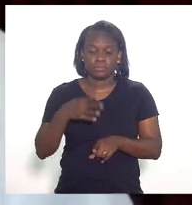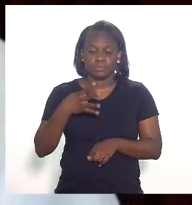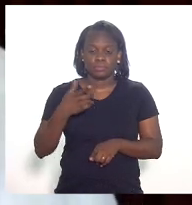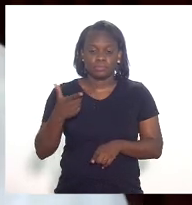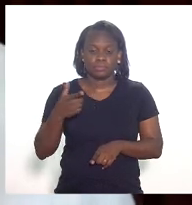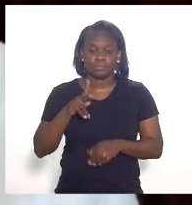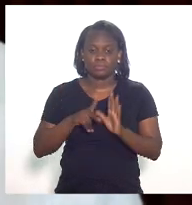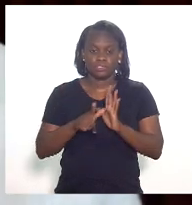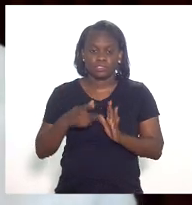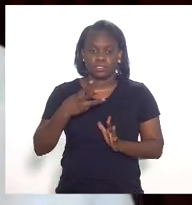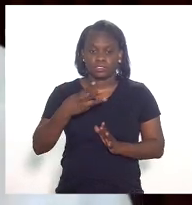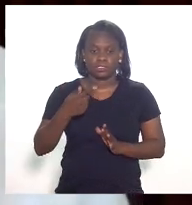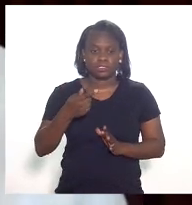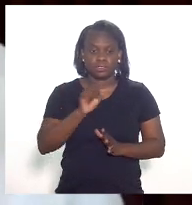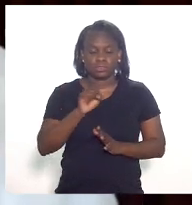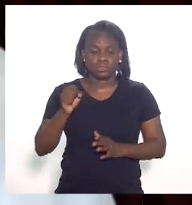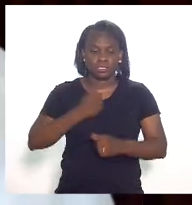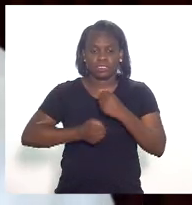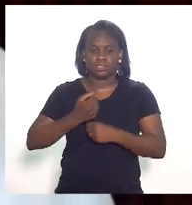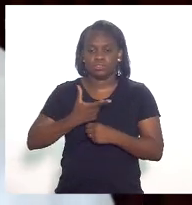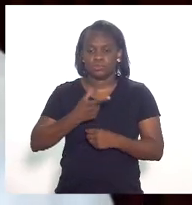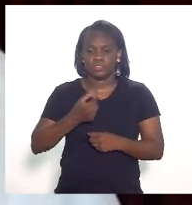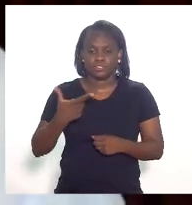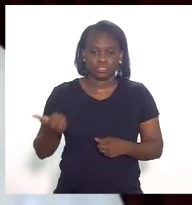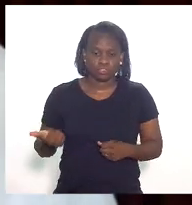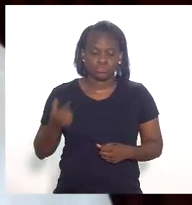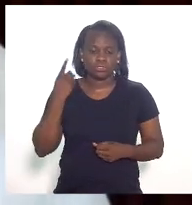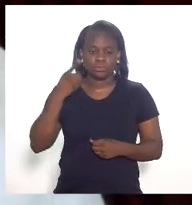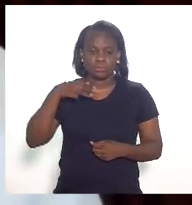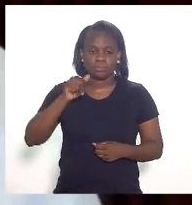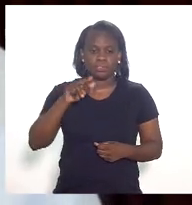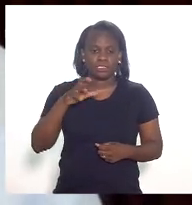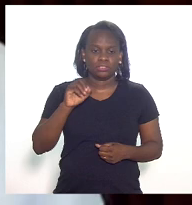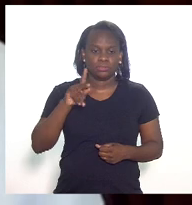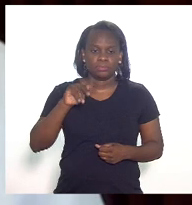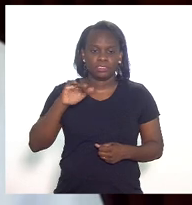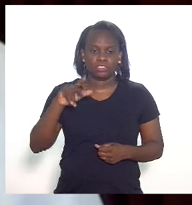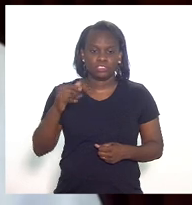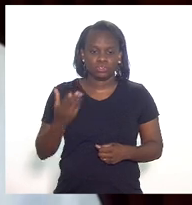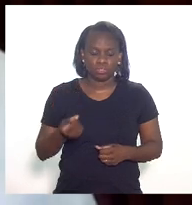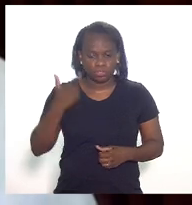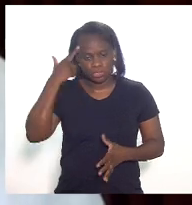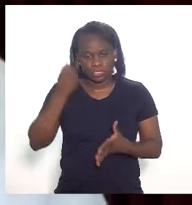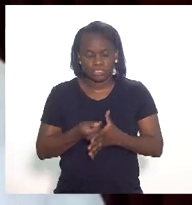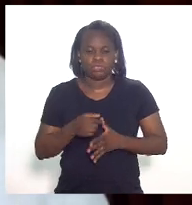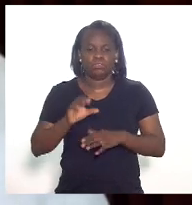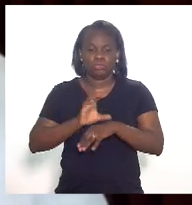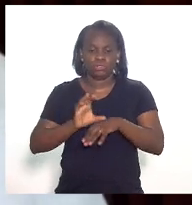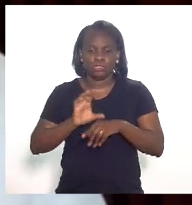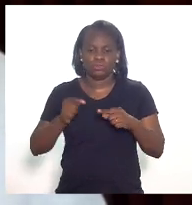42, projeto de lei 3788-2021, teria deputado Márcio Pacheco, parecer pela constitucionalidade.